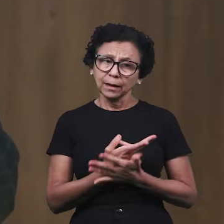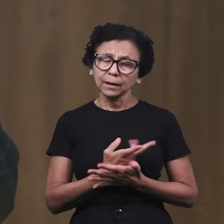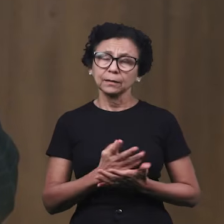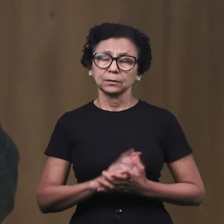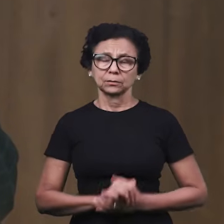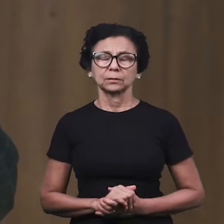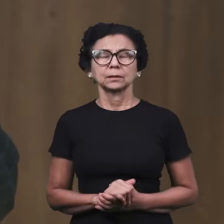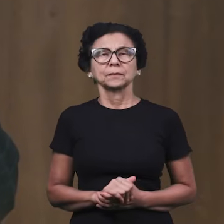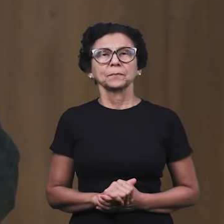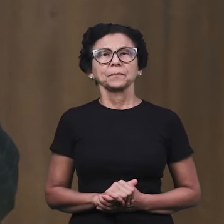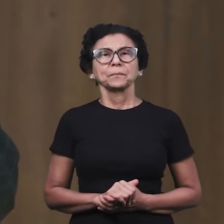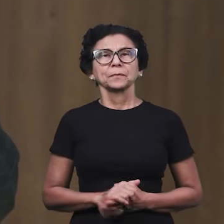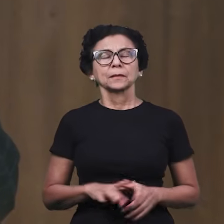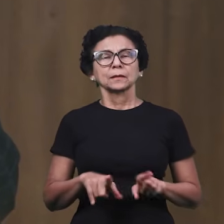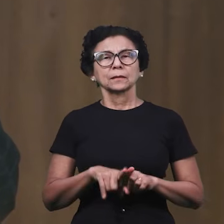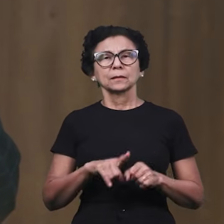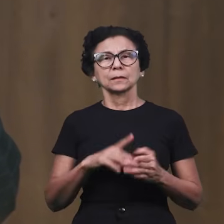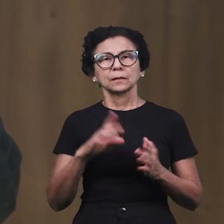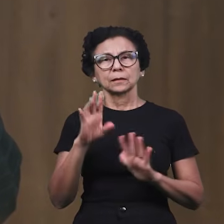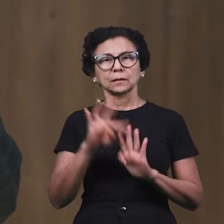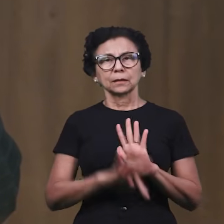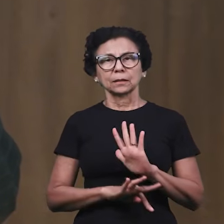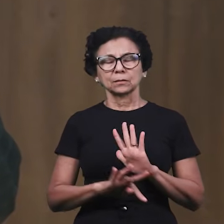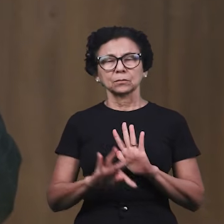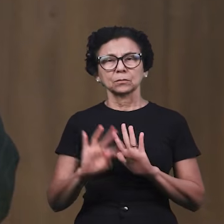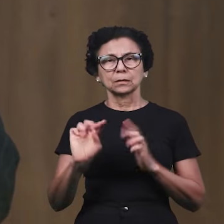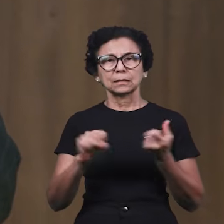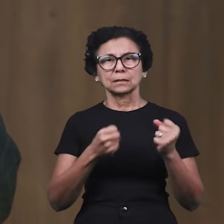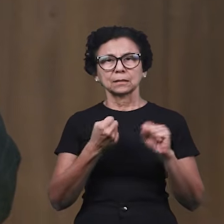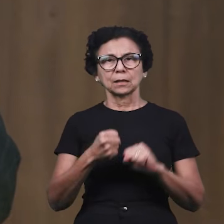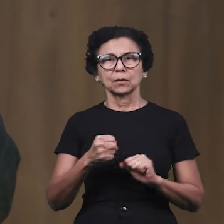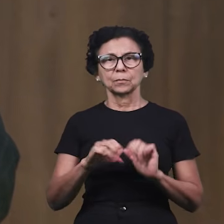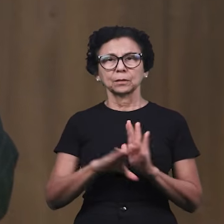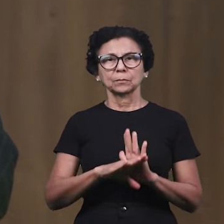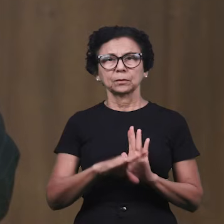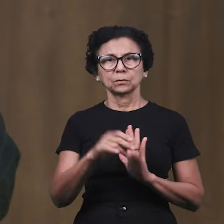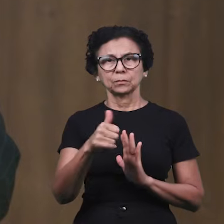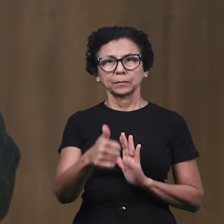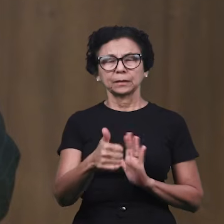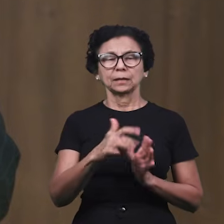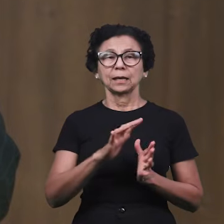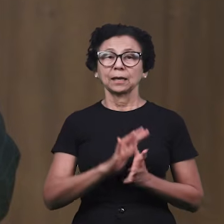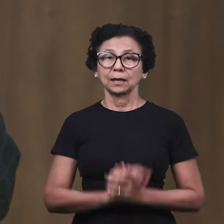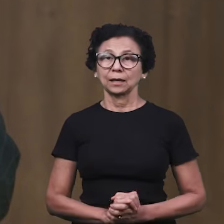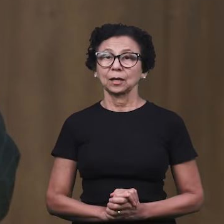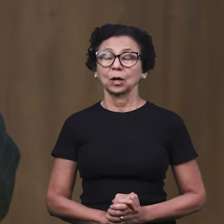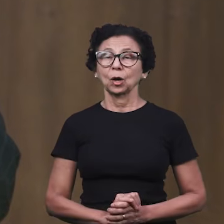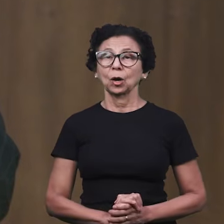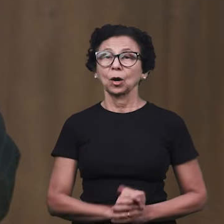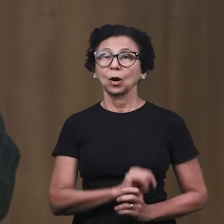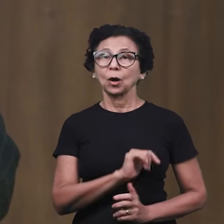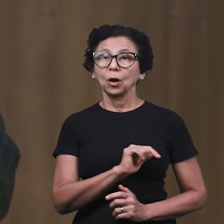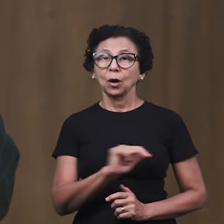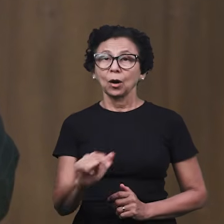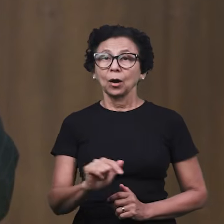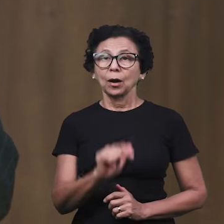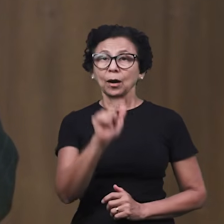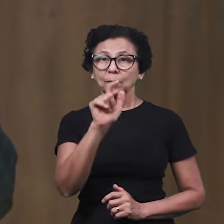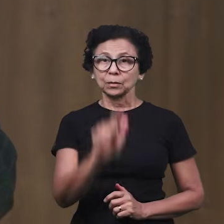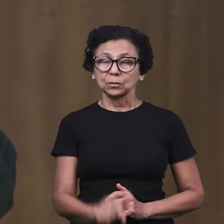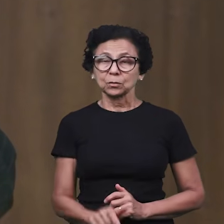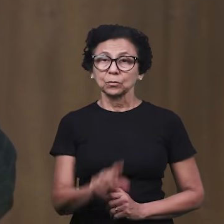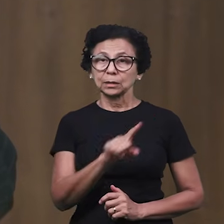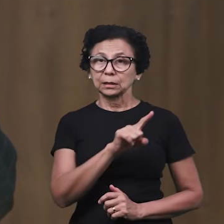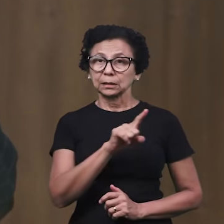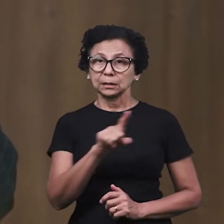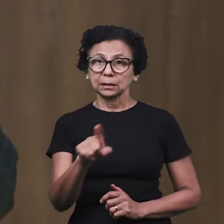pastor João Carlos, que diz assim, Salmo capítulo 1, bem-aventurado o varão que não anda segundo o conselho